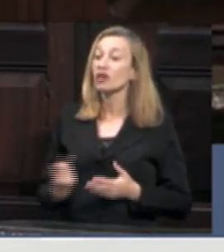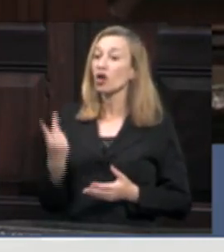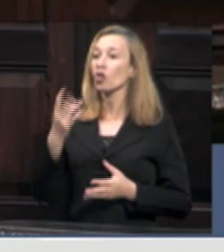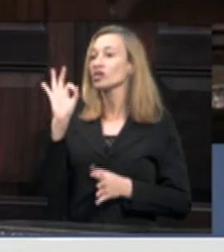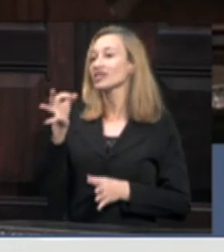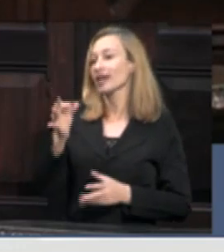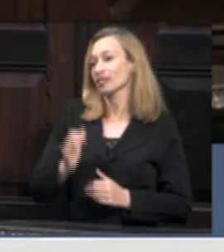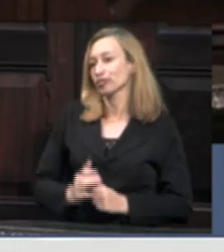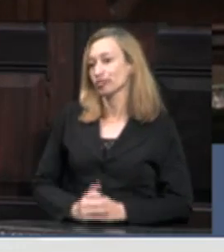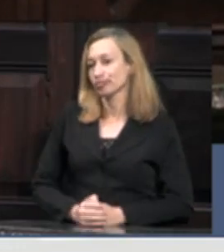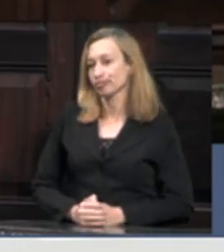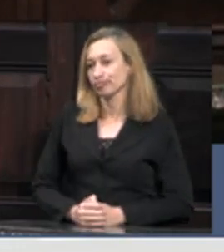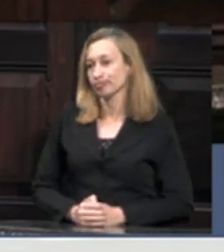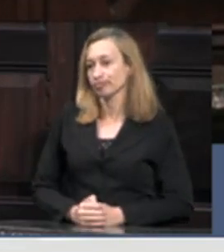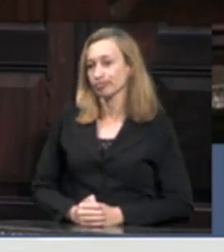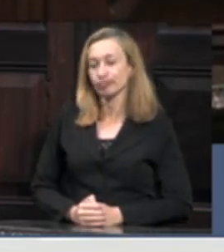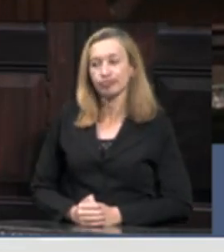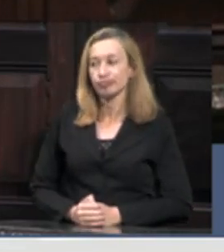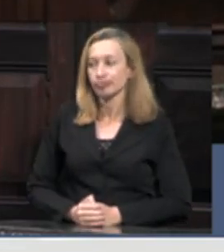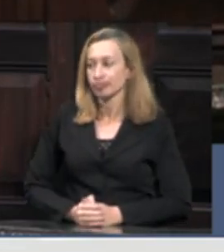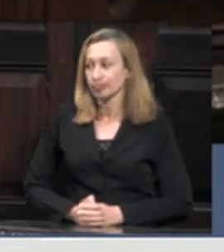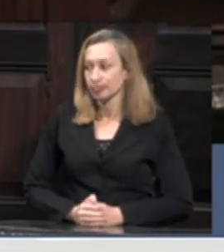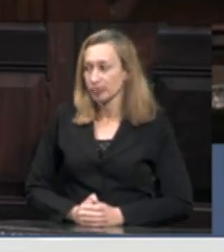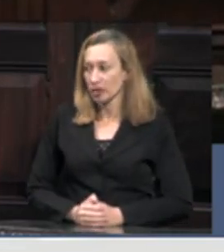definidoras desse elemento.